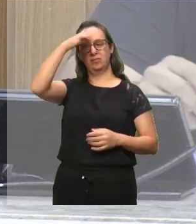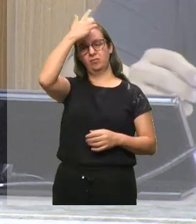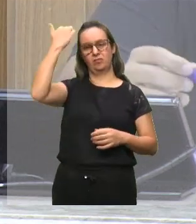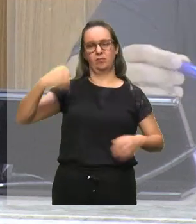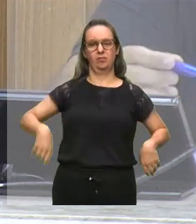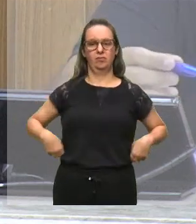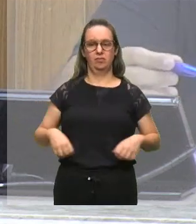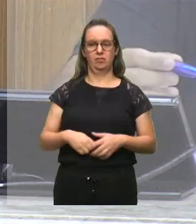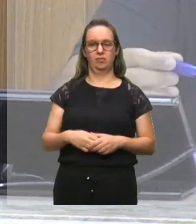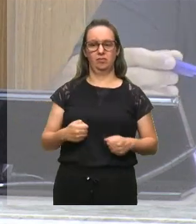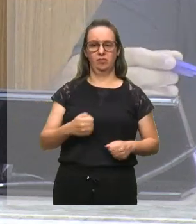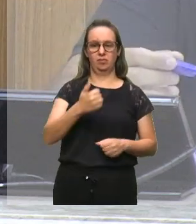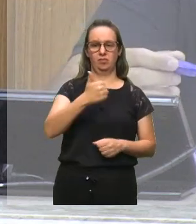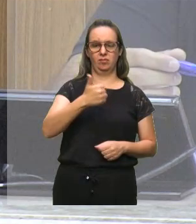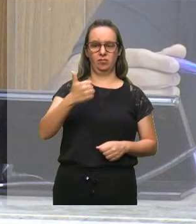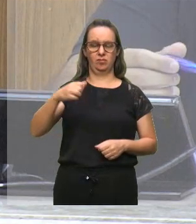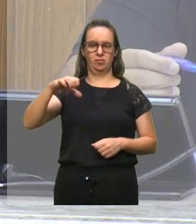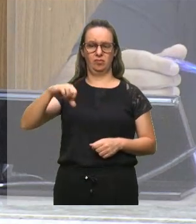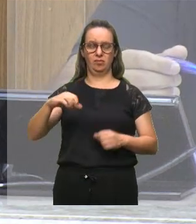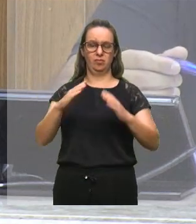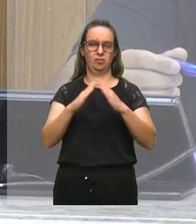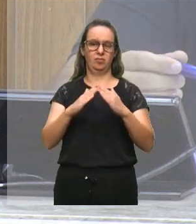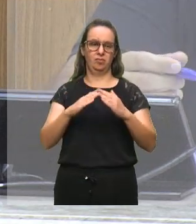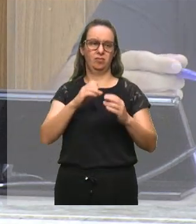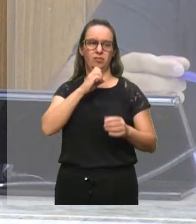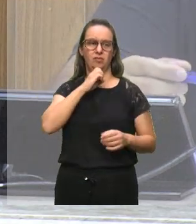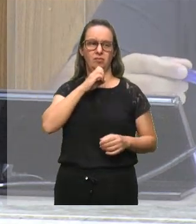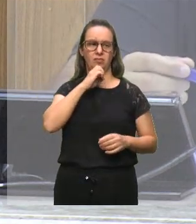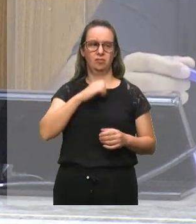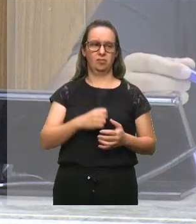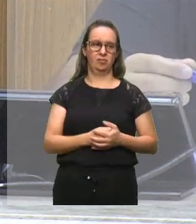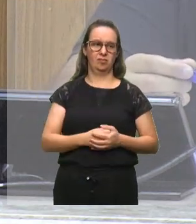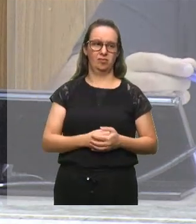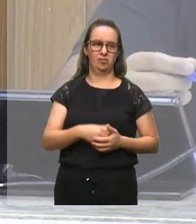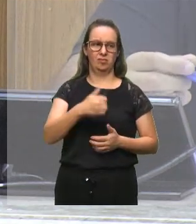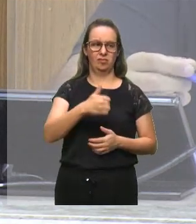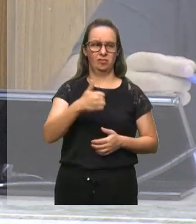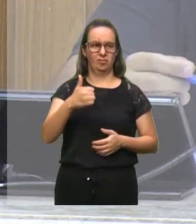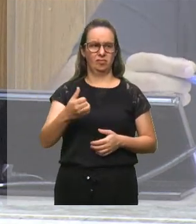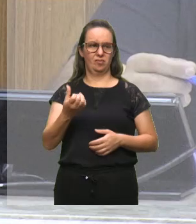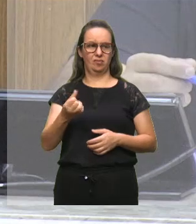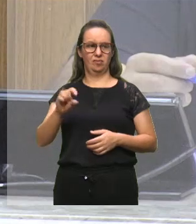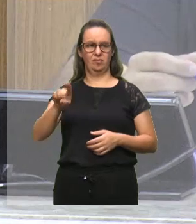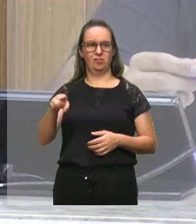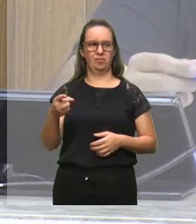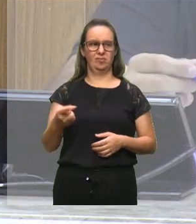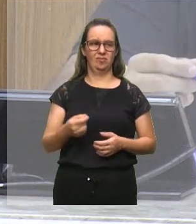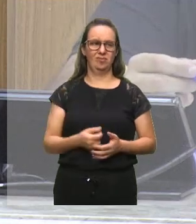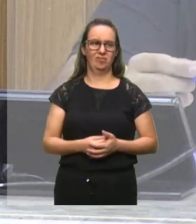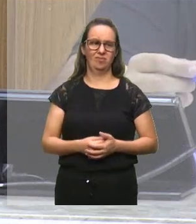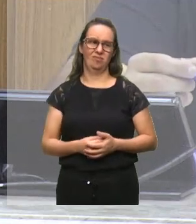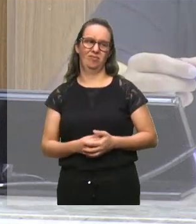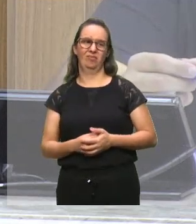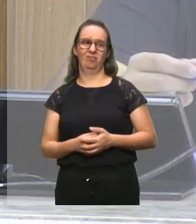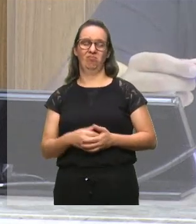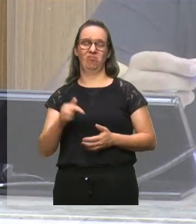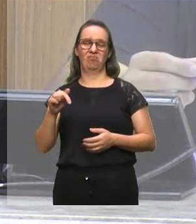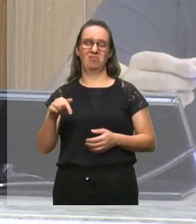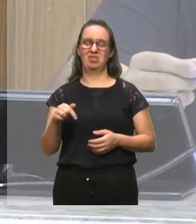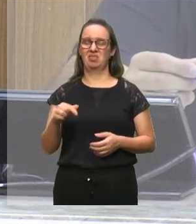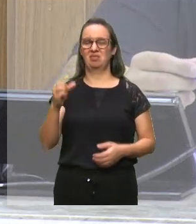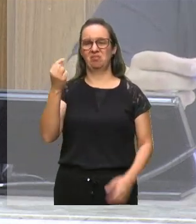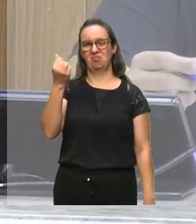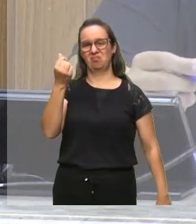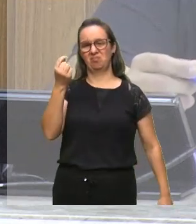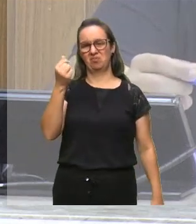mil. Lar dos Velhos, 136 mil por ano. Então, isso eu acredito que é um valor praticamente que irrisório, que deve